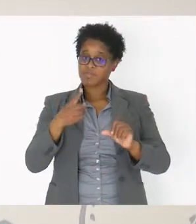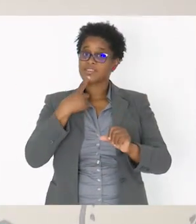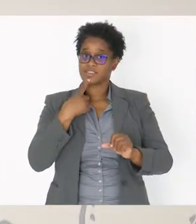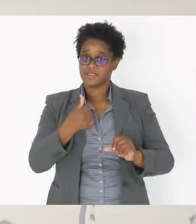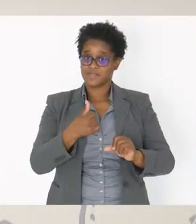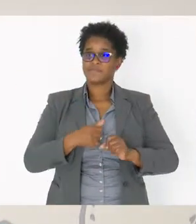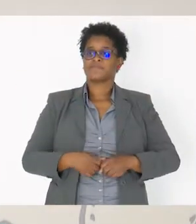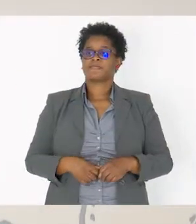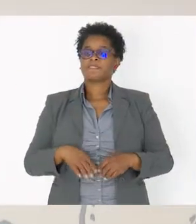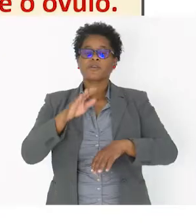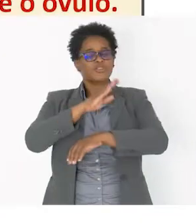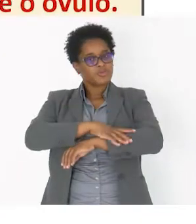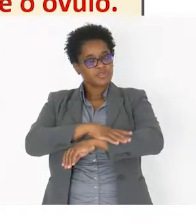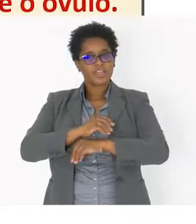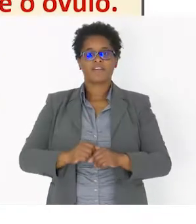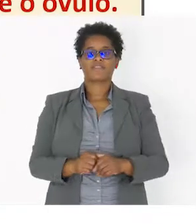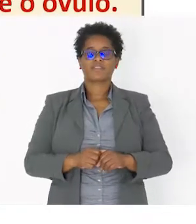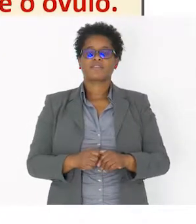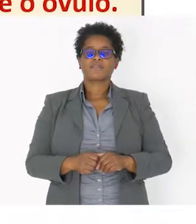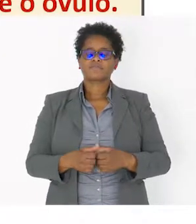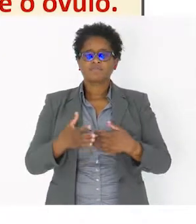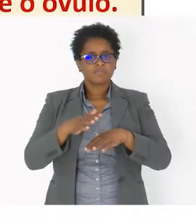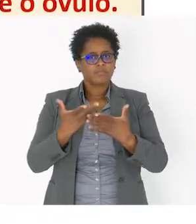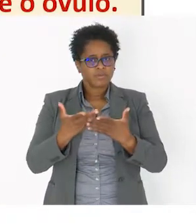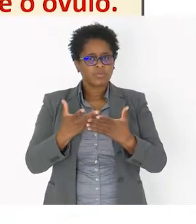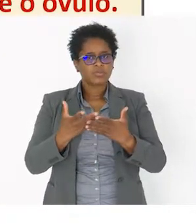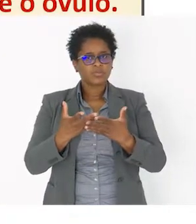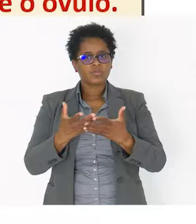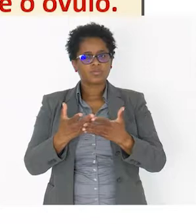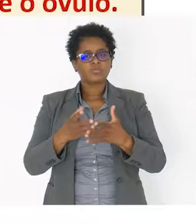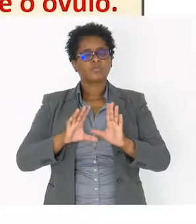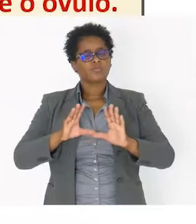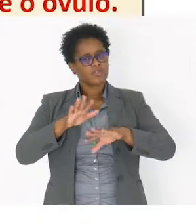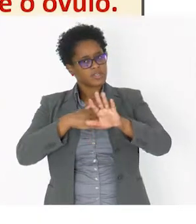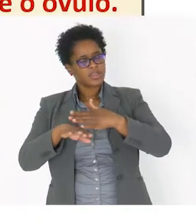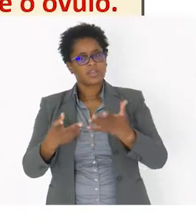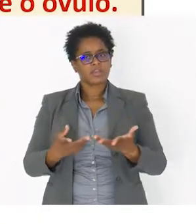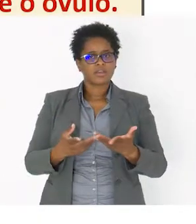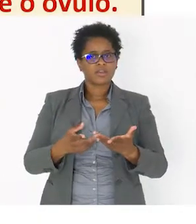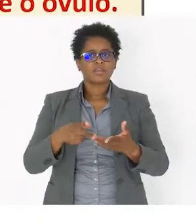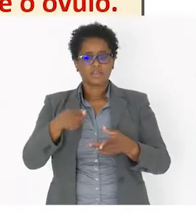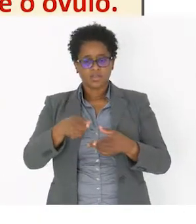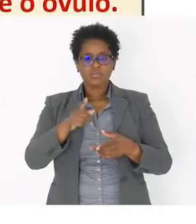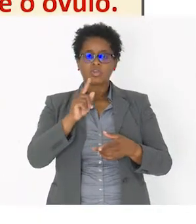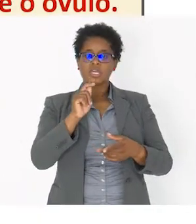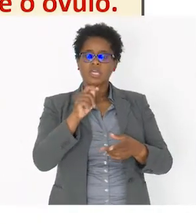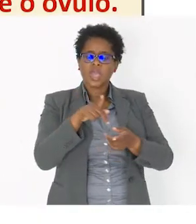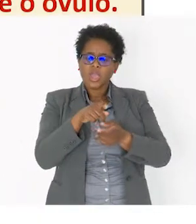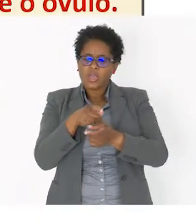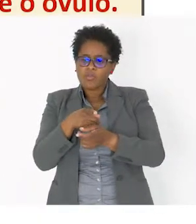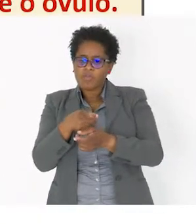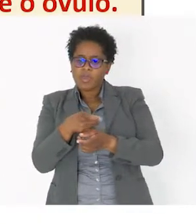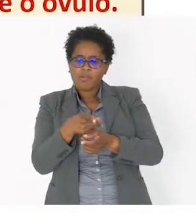certo? Responsáveis por produzirem, respectivamente, o espermatozoide